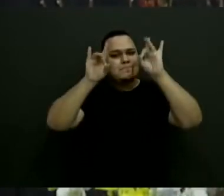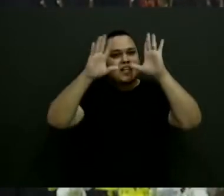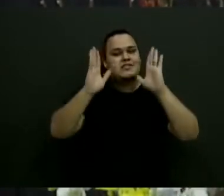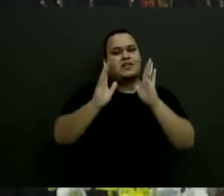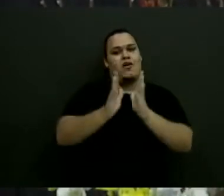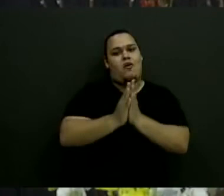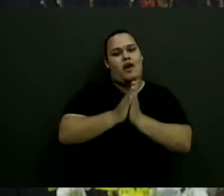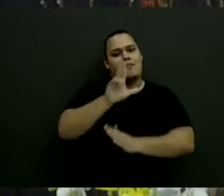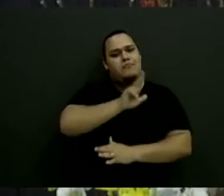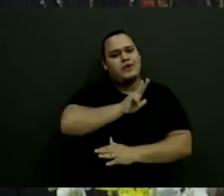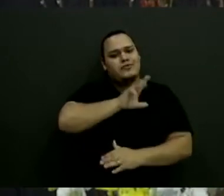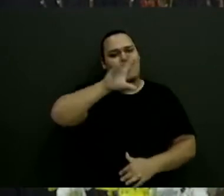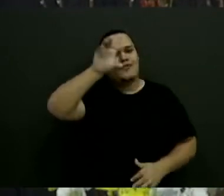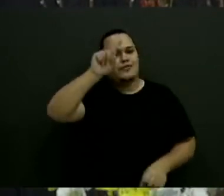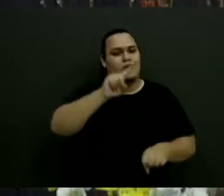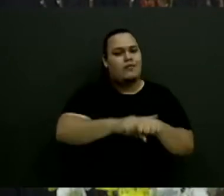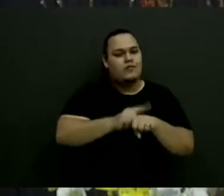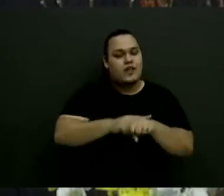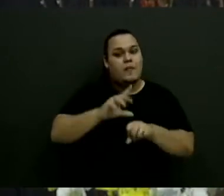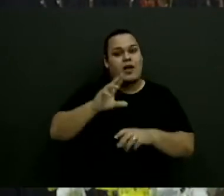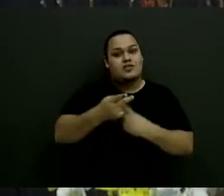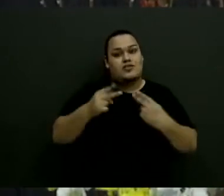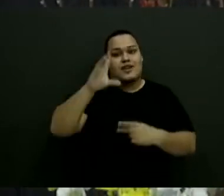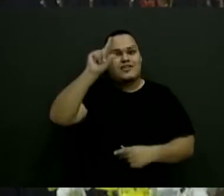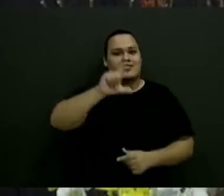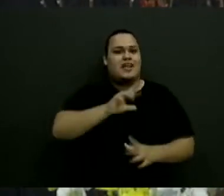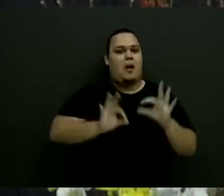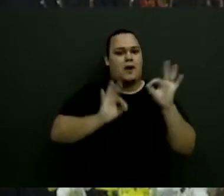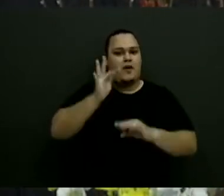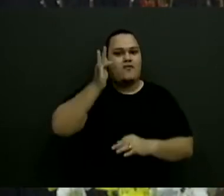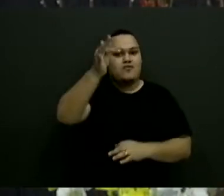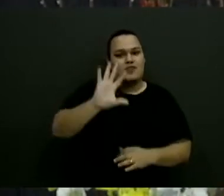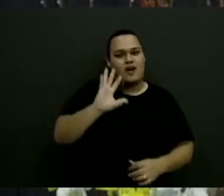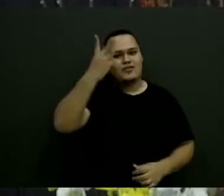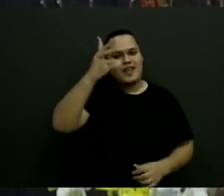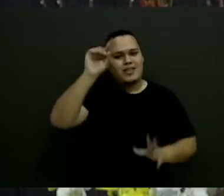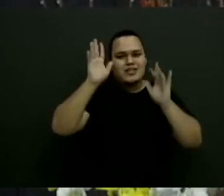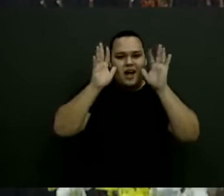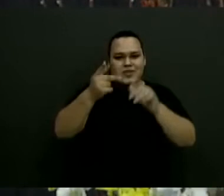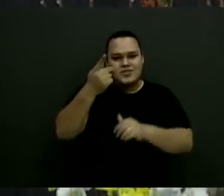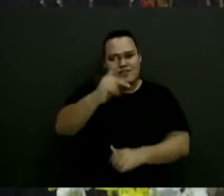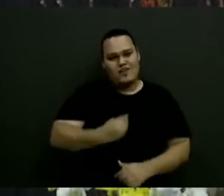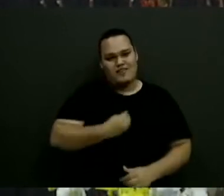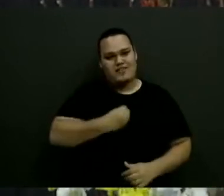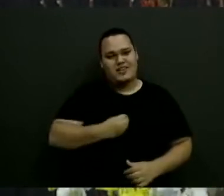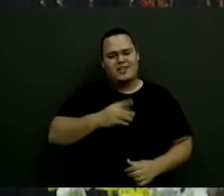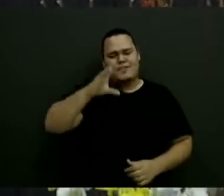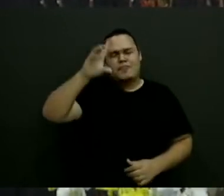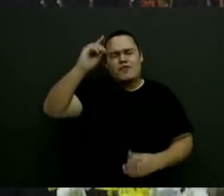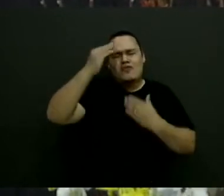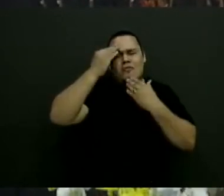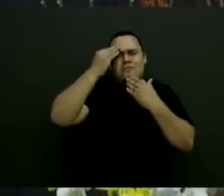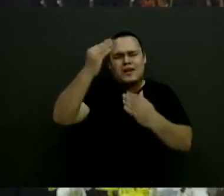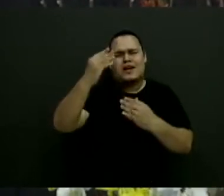ser muito grande aquilo que Deus vai fazer. Amém? Deus abençoe vocês. Vamos agradecer. Obrigado, Senhor,